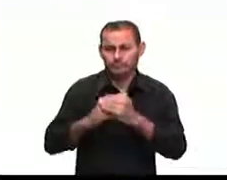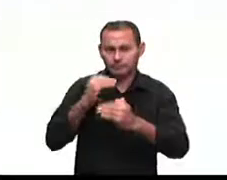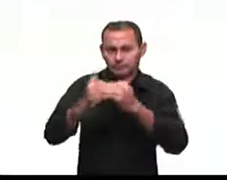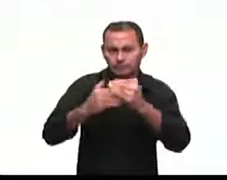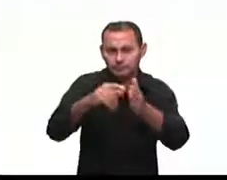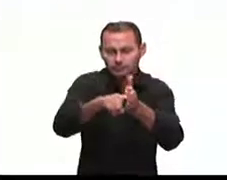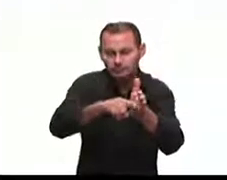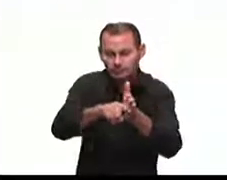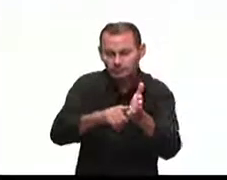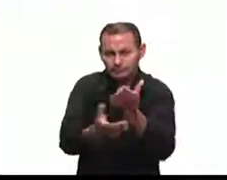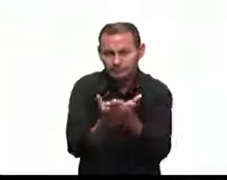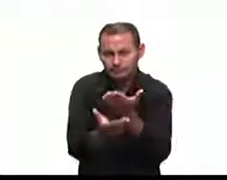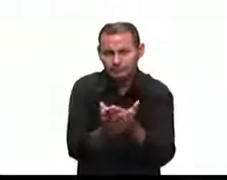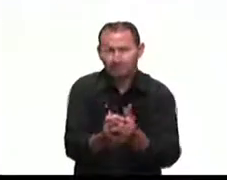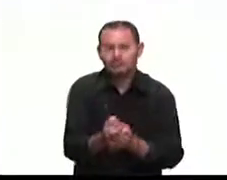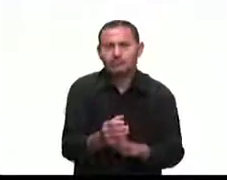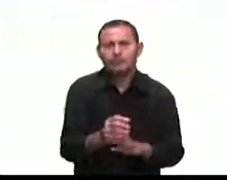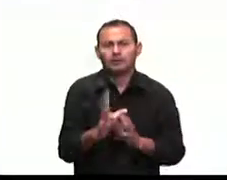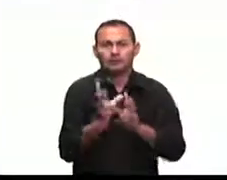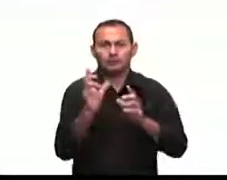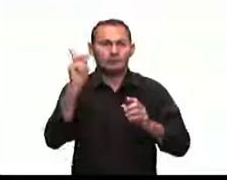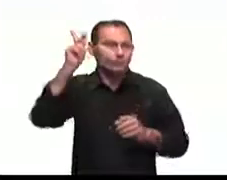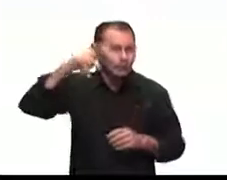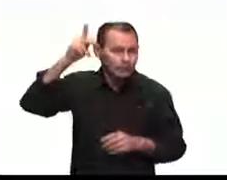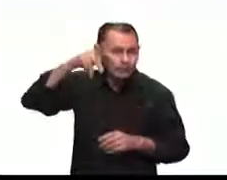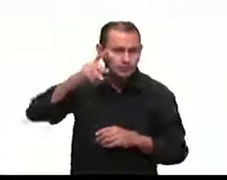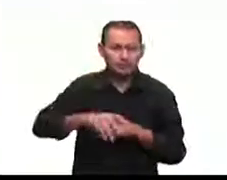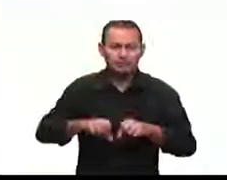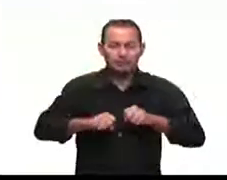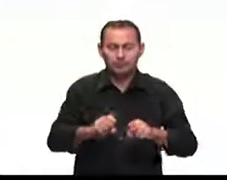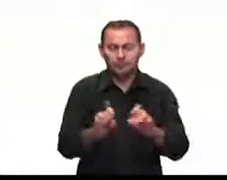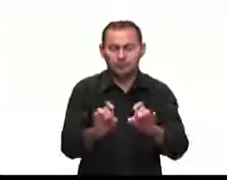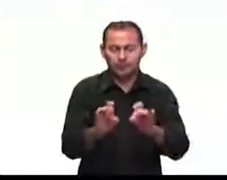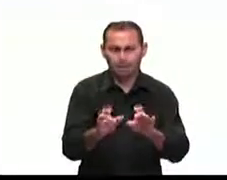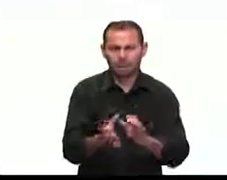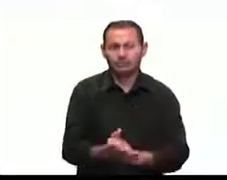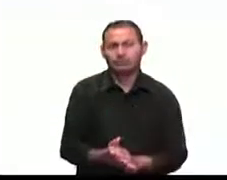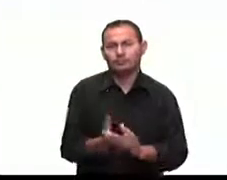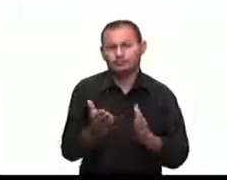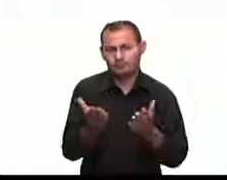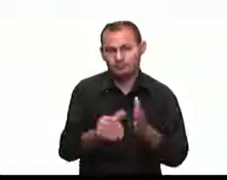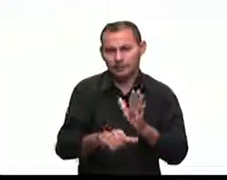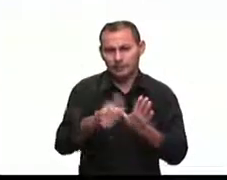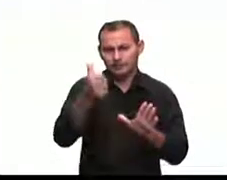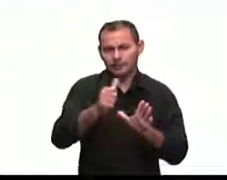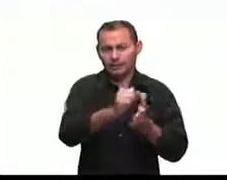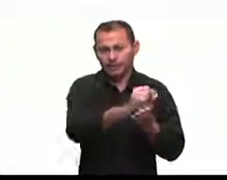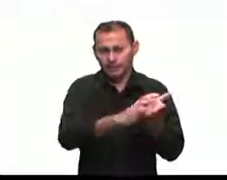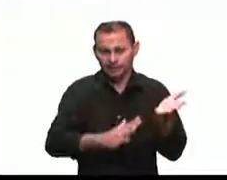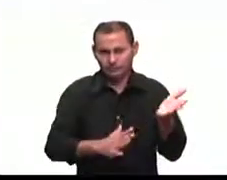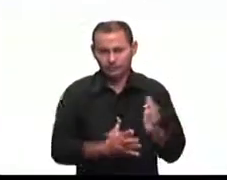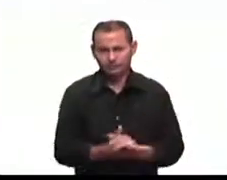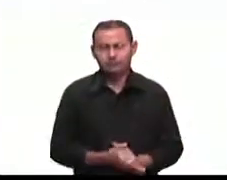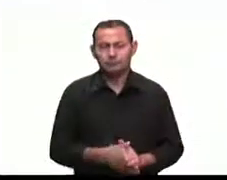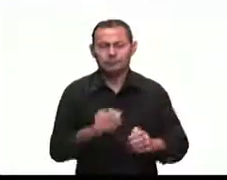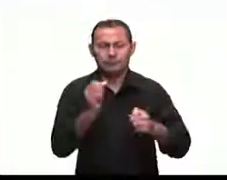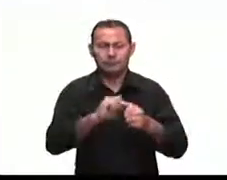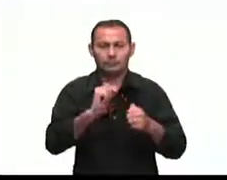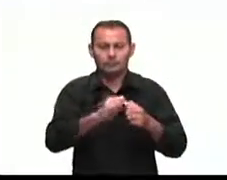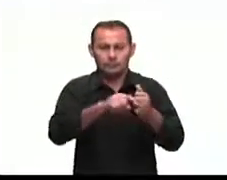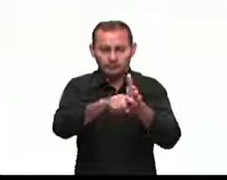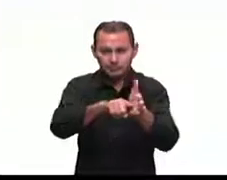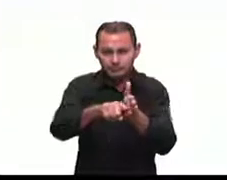uma pesquisa de potencial de mercado. Então, primeira tarefa: realizar